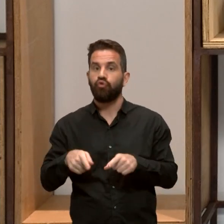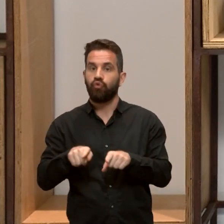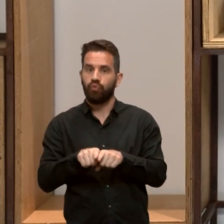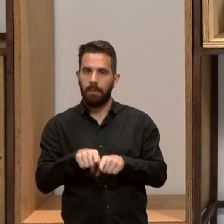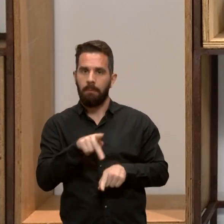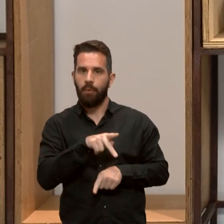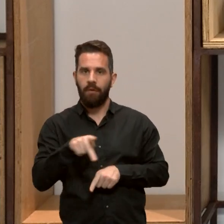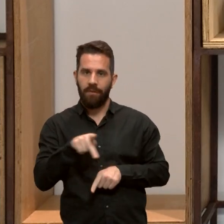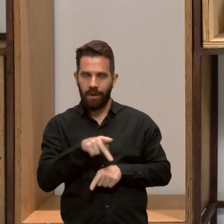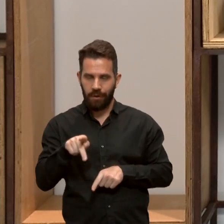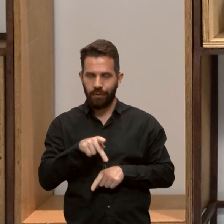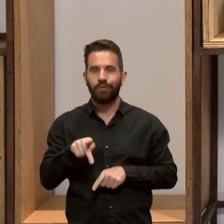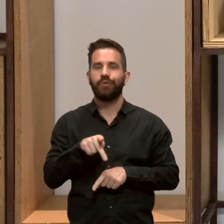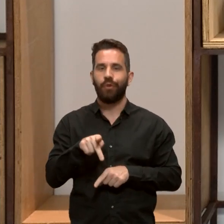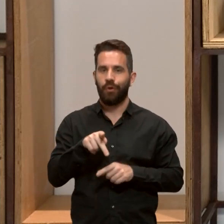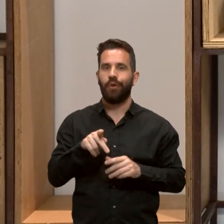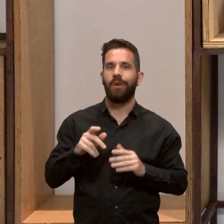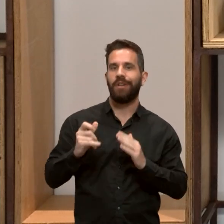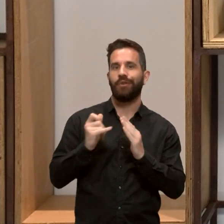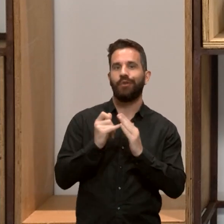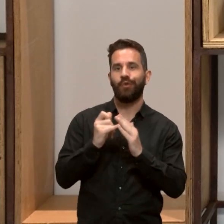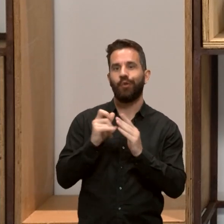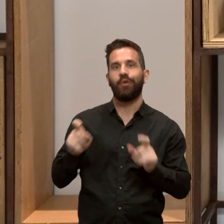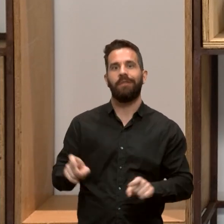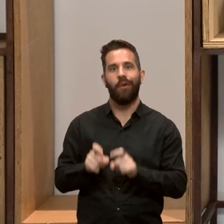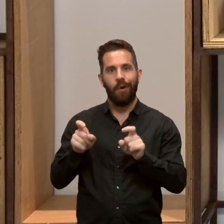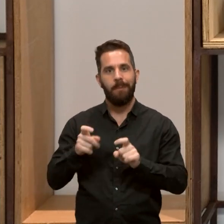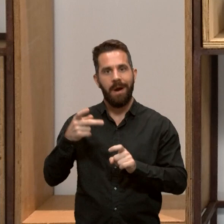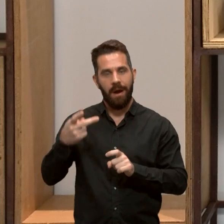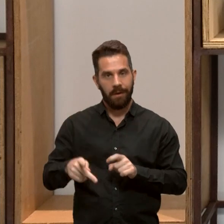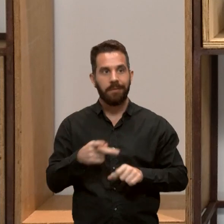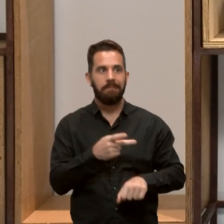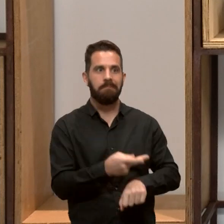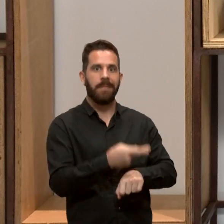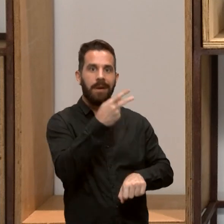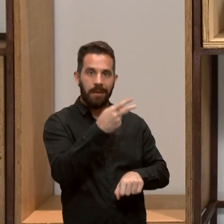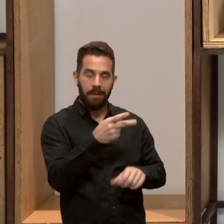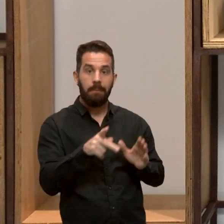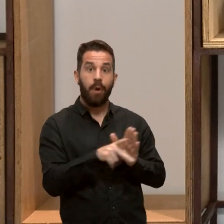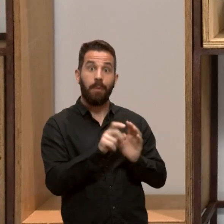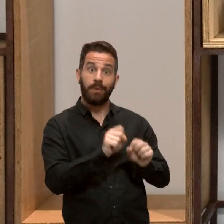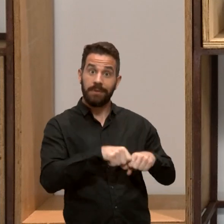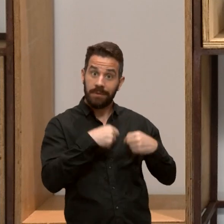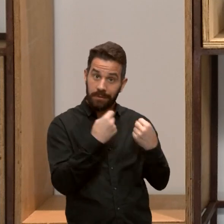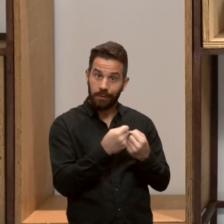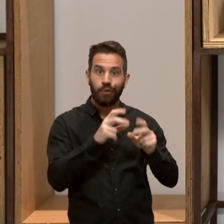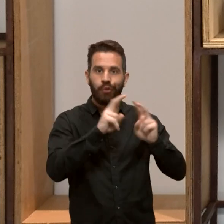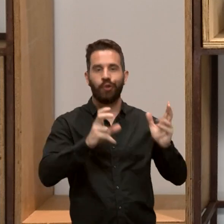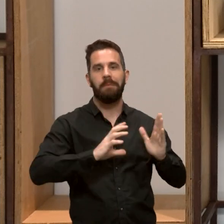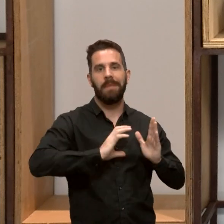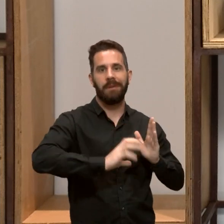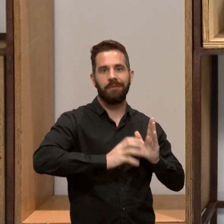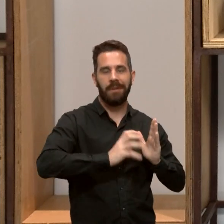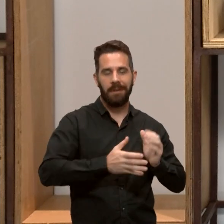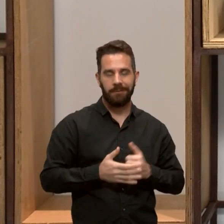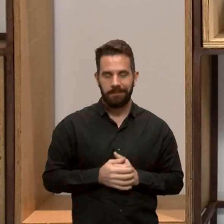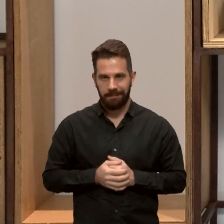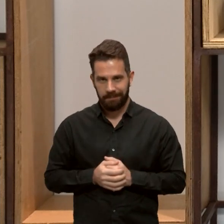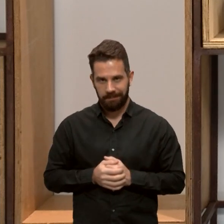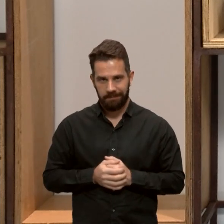de Informática da UFG foi premiado no Simpósio Brasileiro de Banco de Dados.